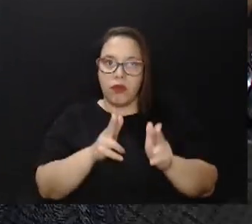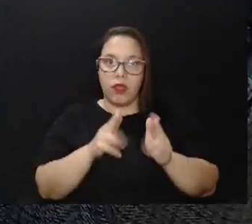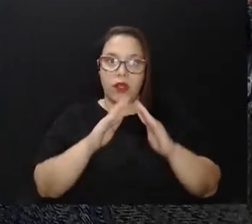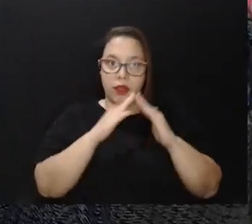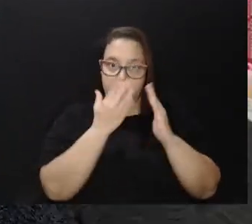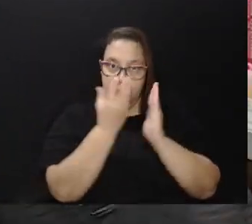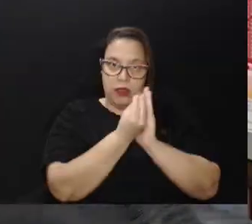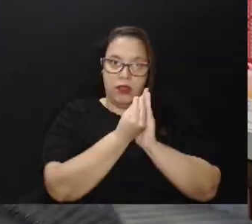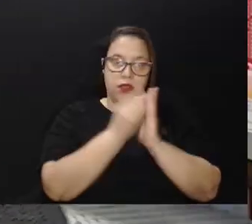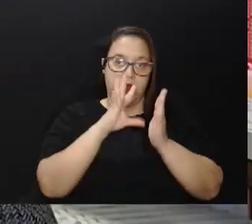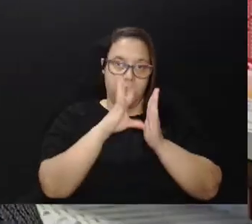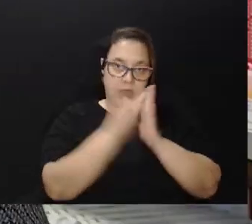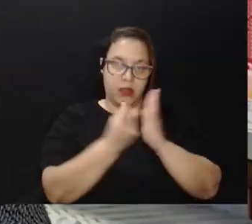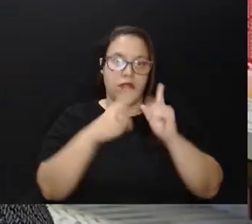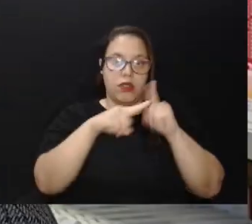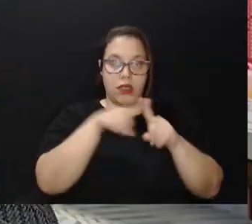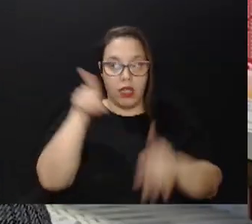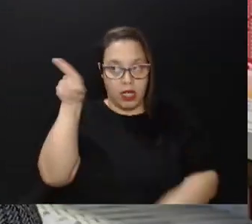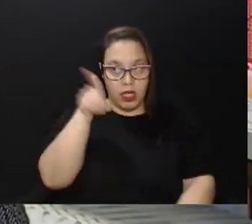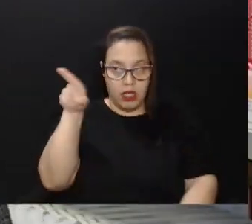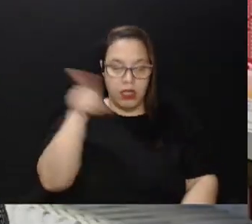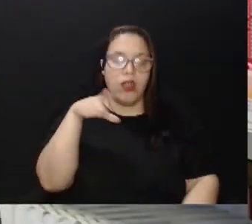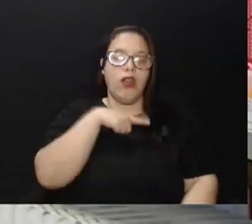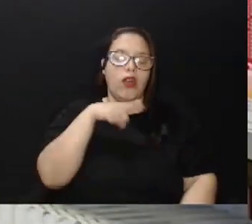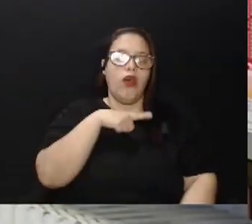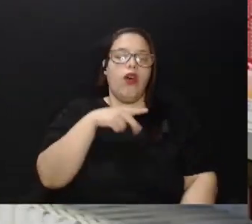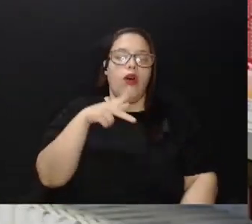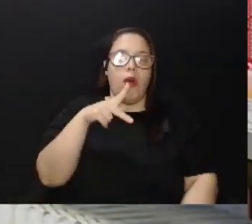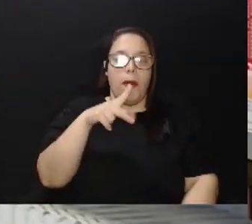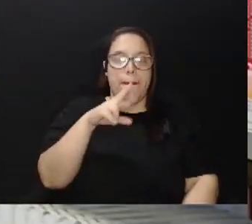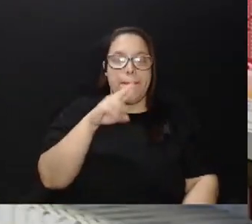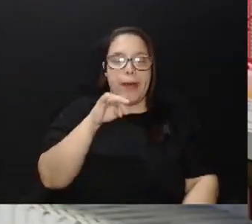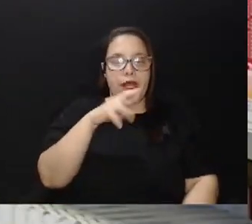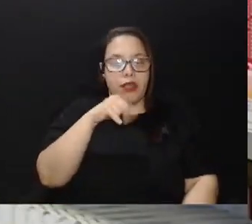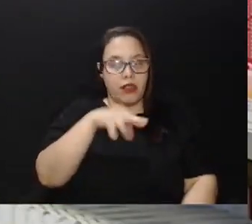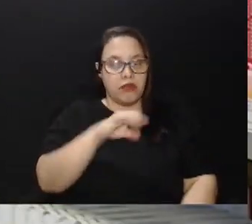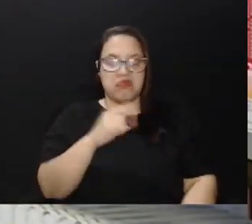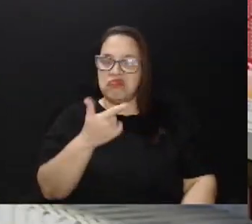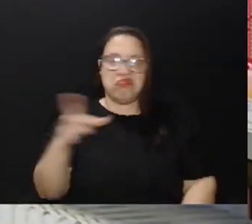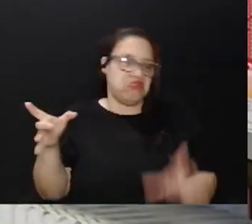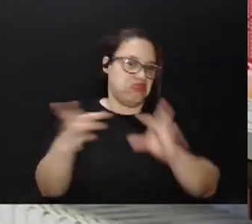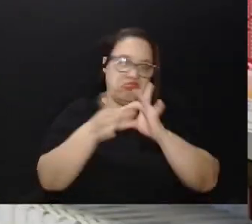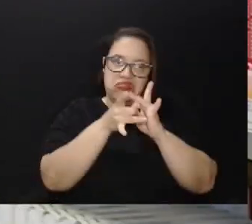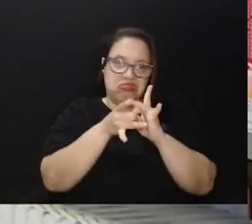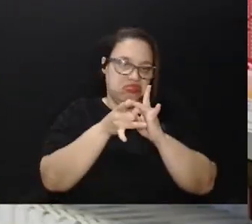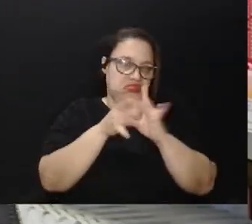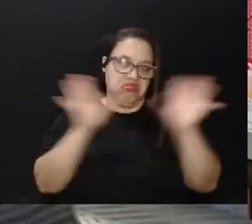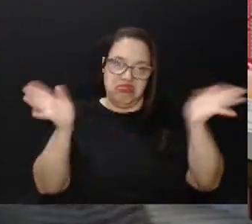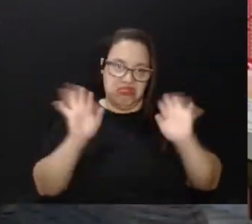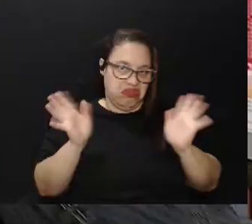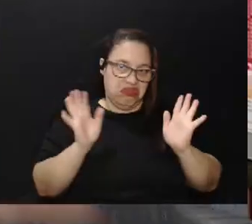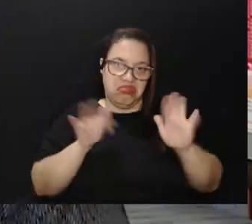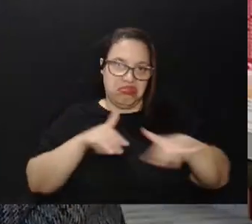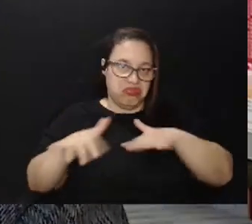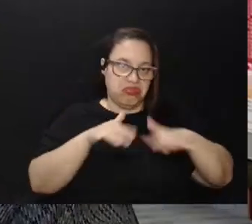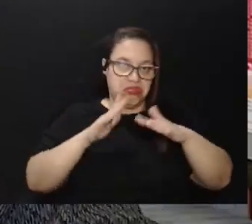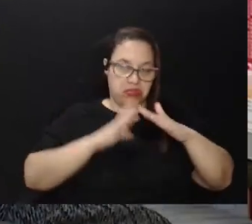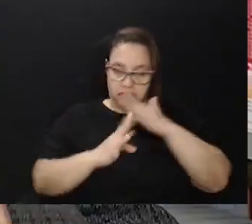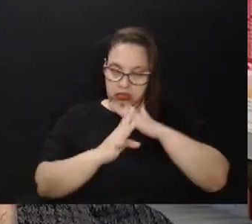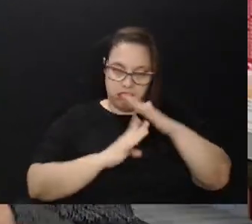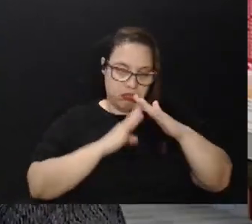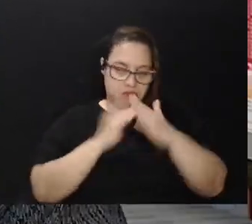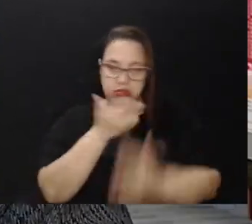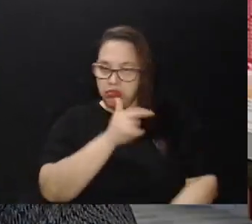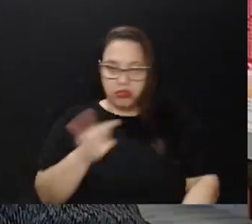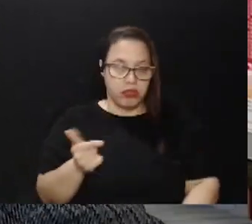certo? Havia presbiterianos aqui que não tinham ligação nenhuma com o movimento migratório, né? Mas lá a